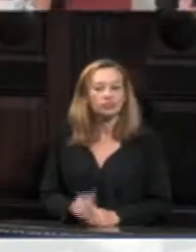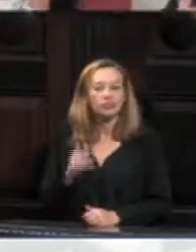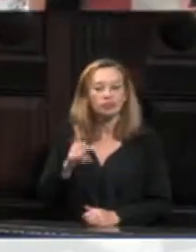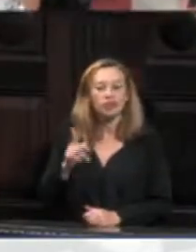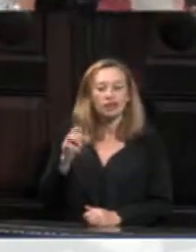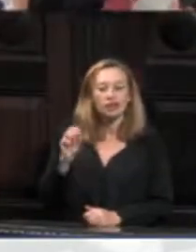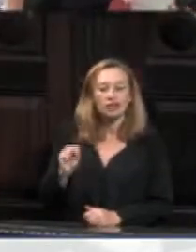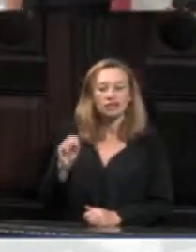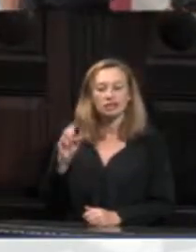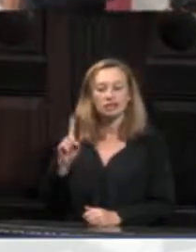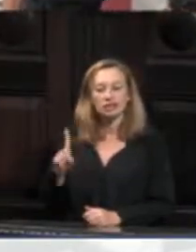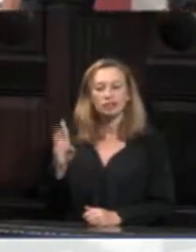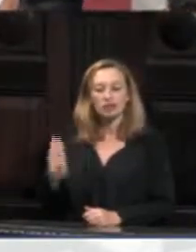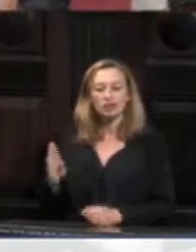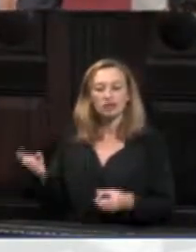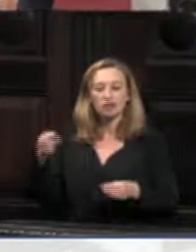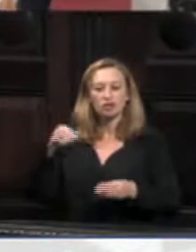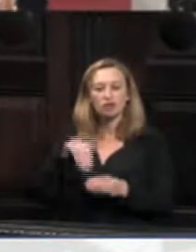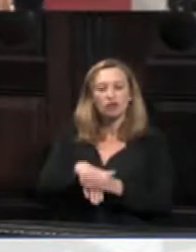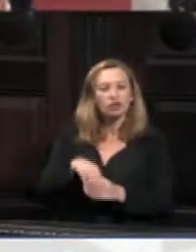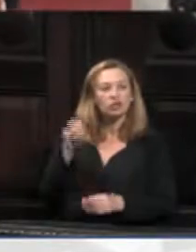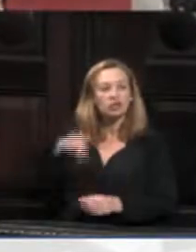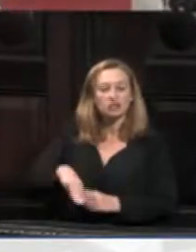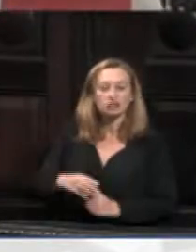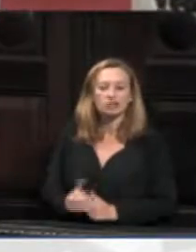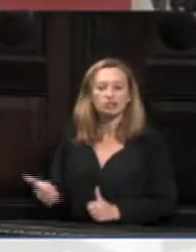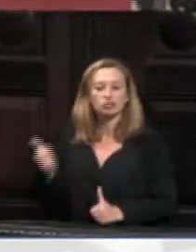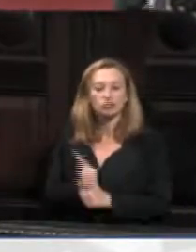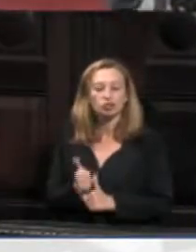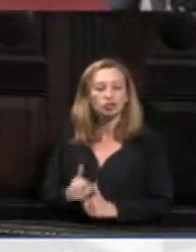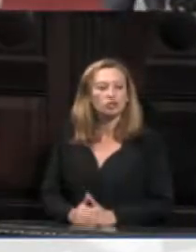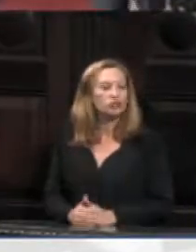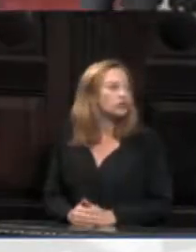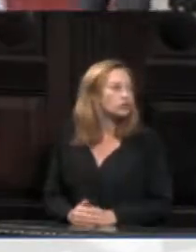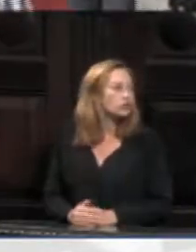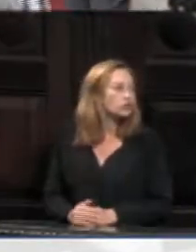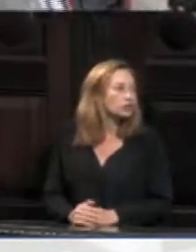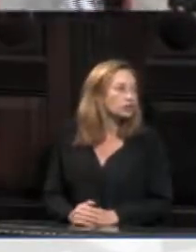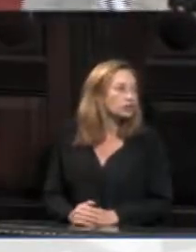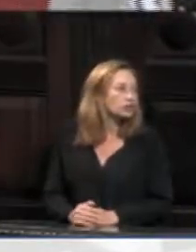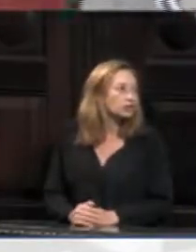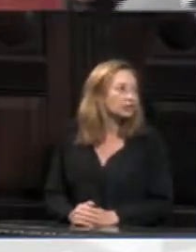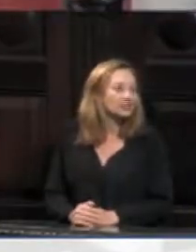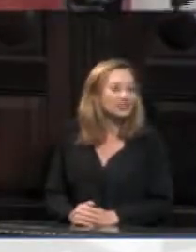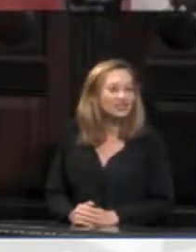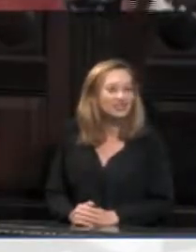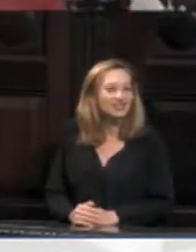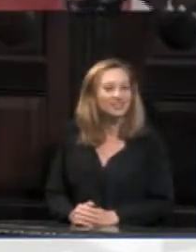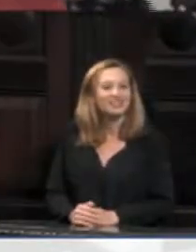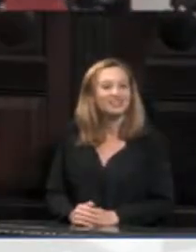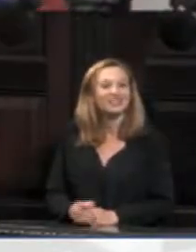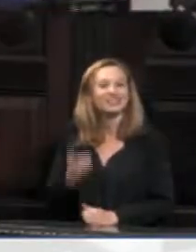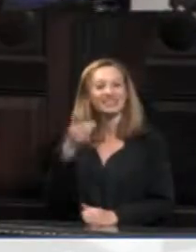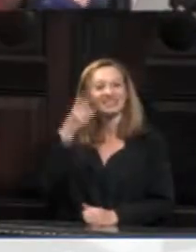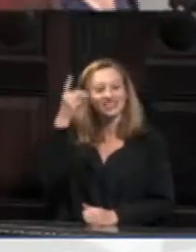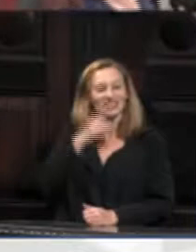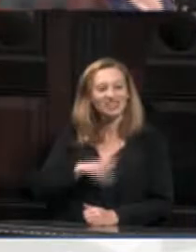PSDB vota sim, senhor presidente, ao substitutivo. Deputado Luiz Paulo, é só para homenagear a elegância do dia de